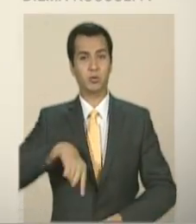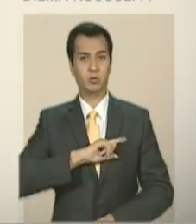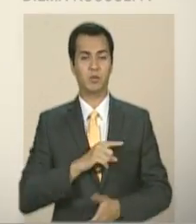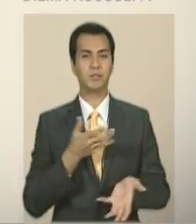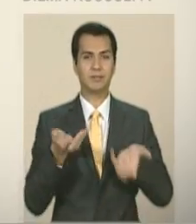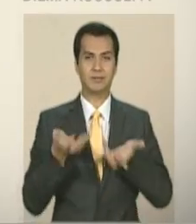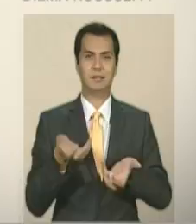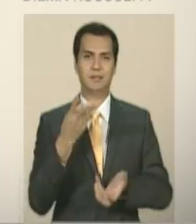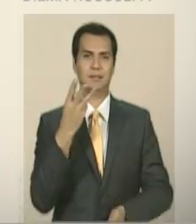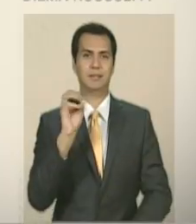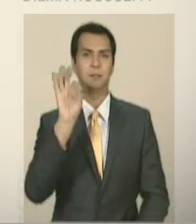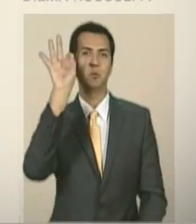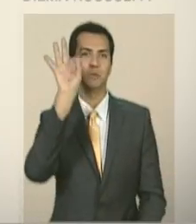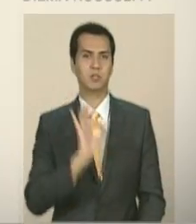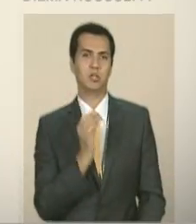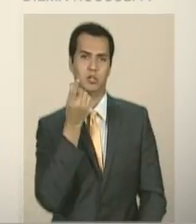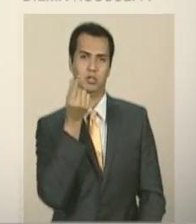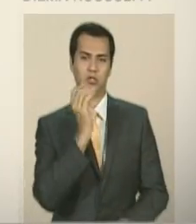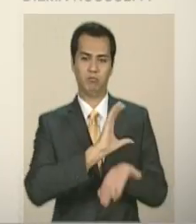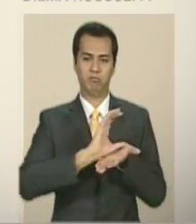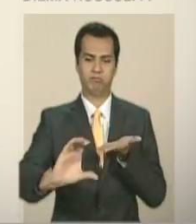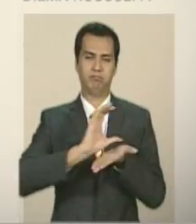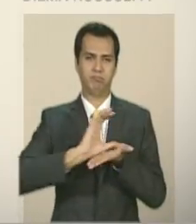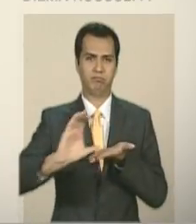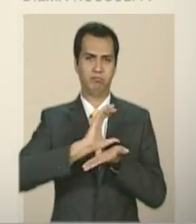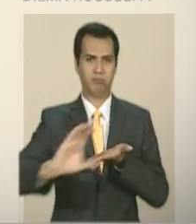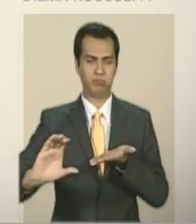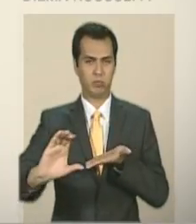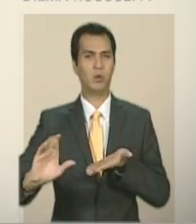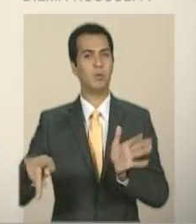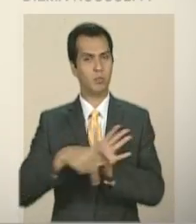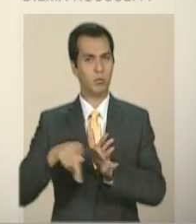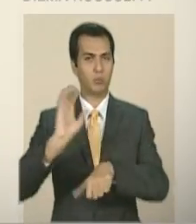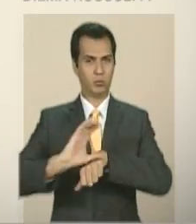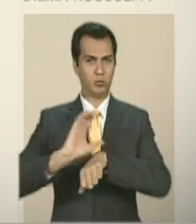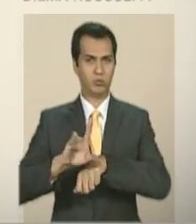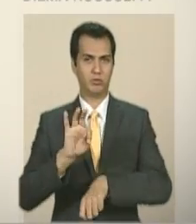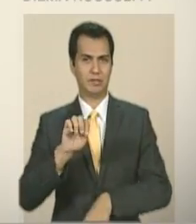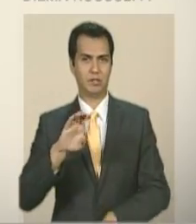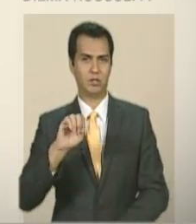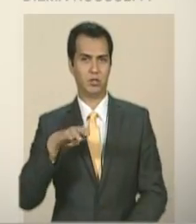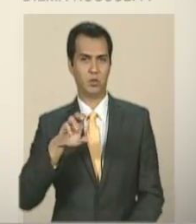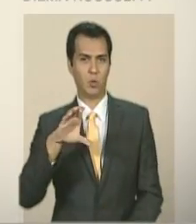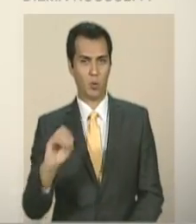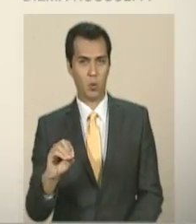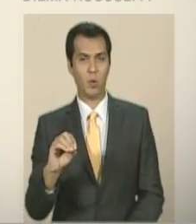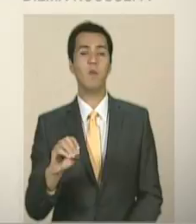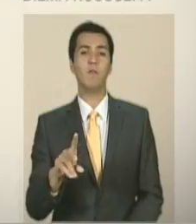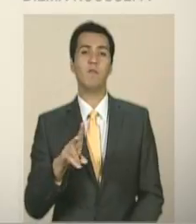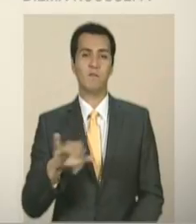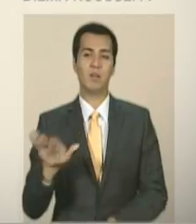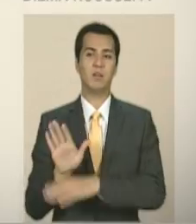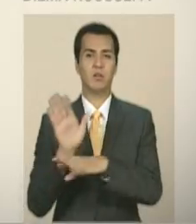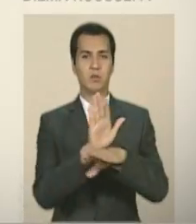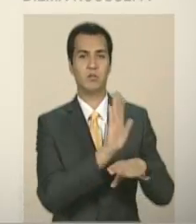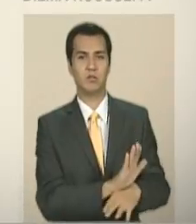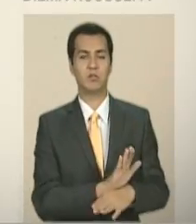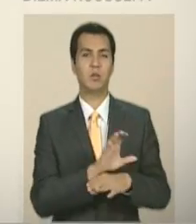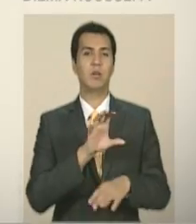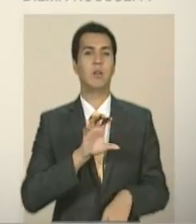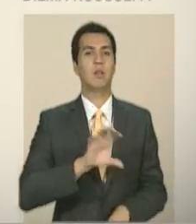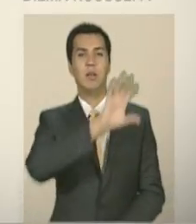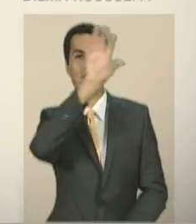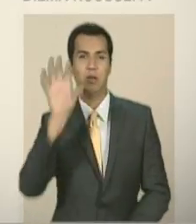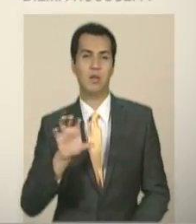destinados à ampliação da oferta de educação profissional e tecnológica sejam aplicados nas regiões norte e